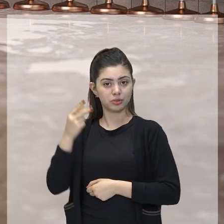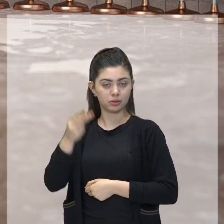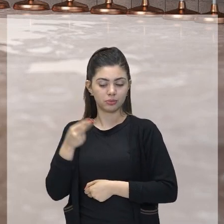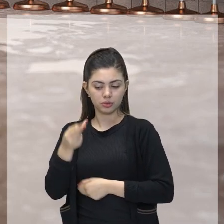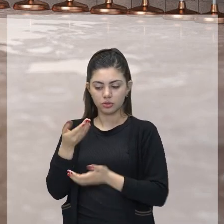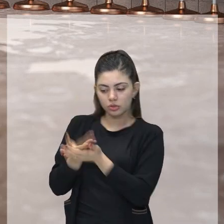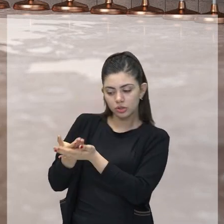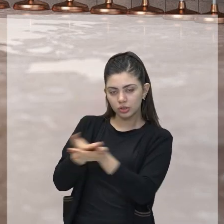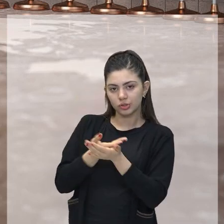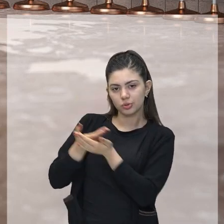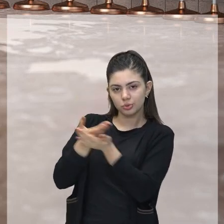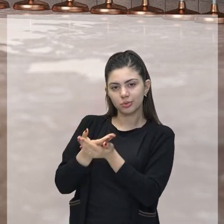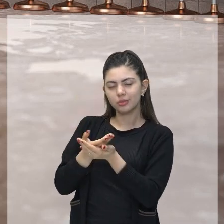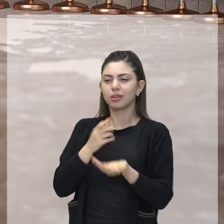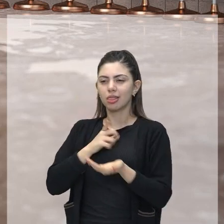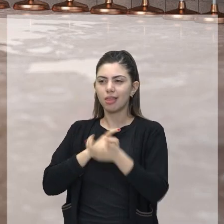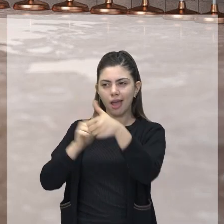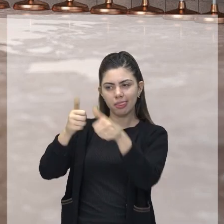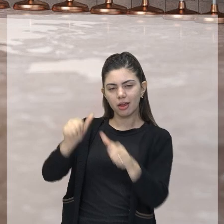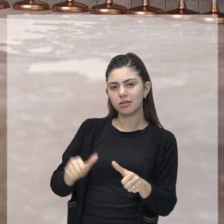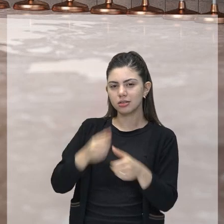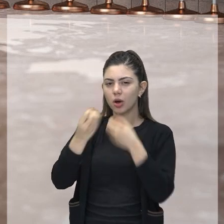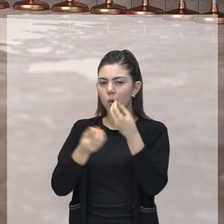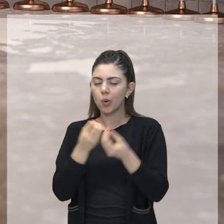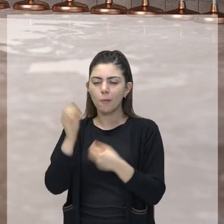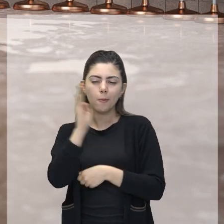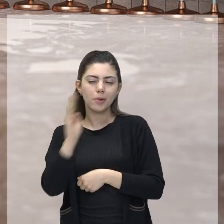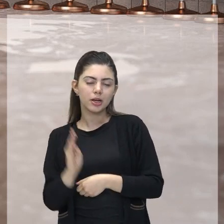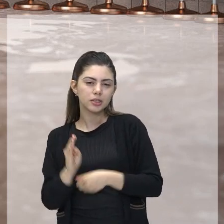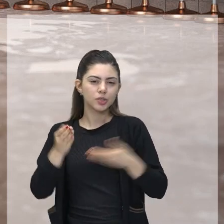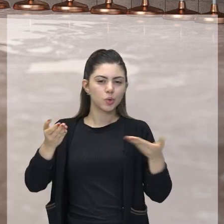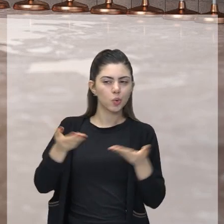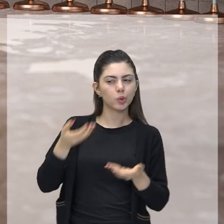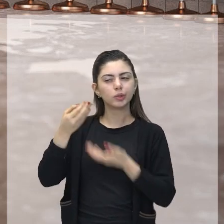geopolítica, analisam isso, né? Como que o Brasil está